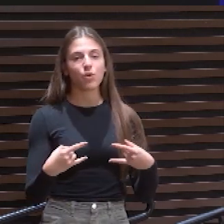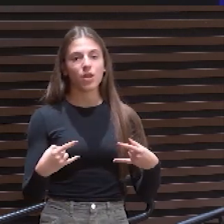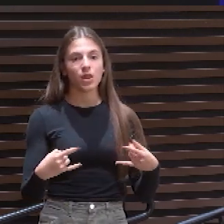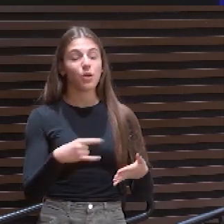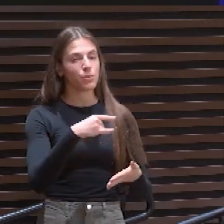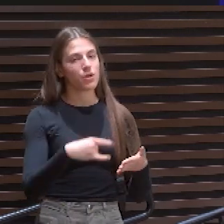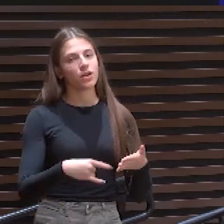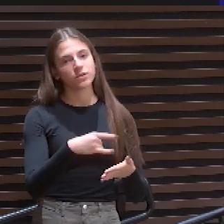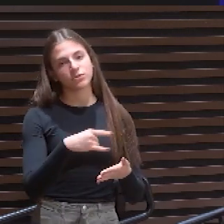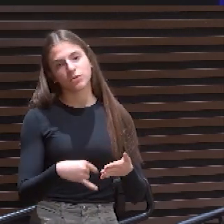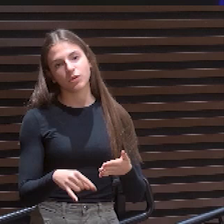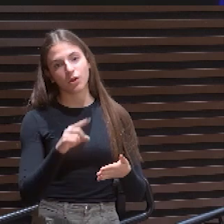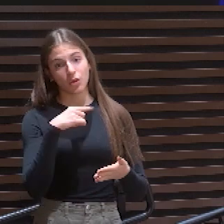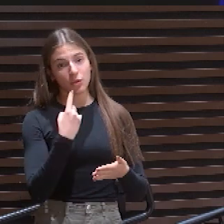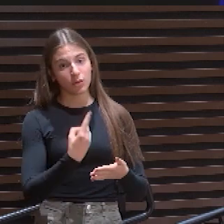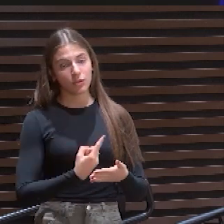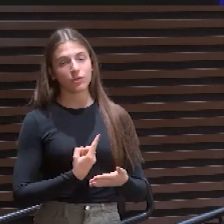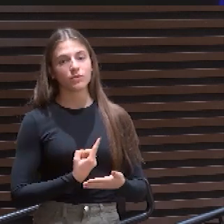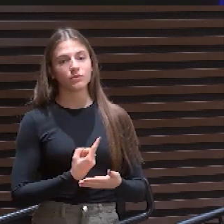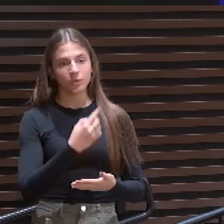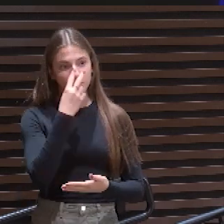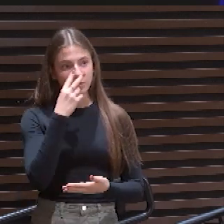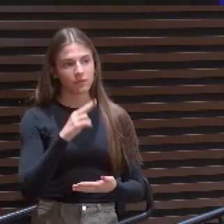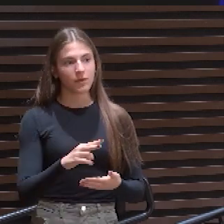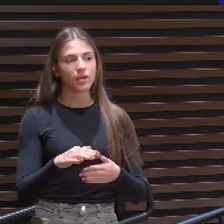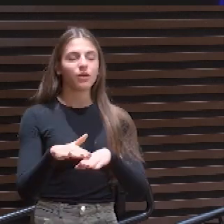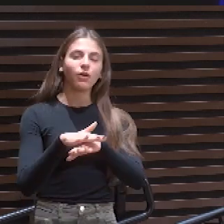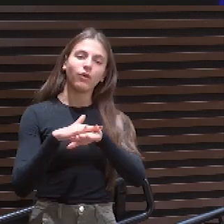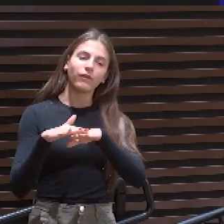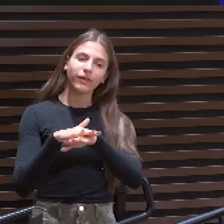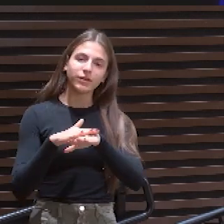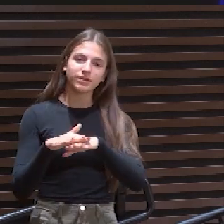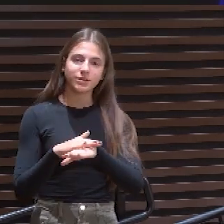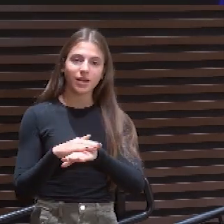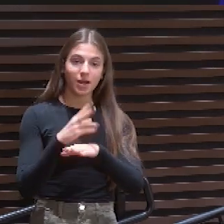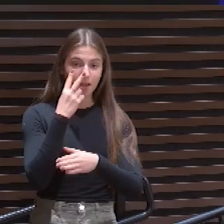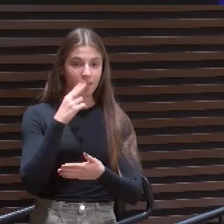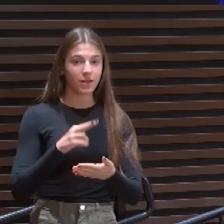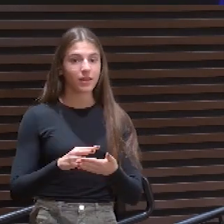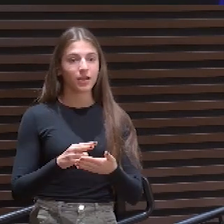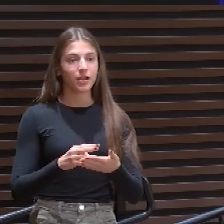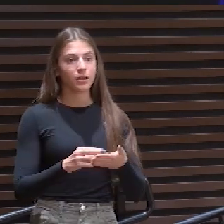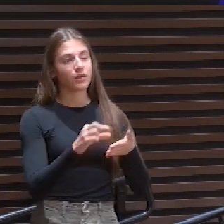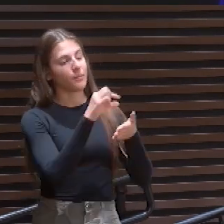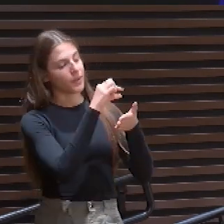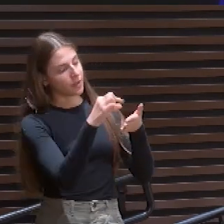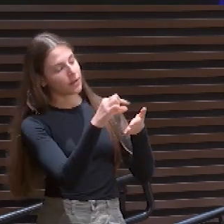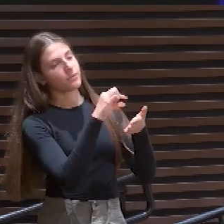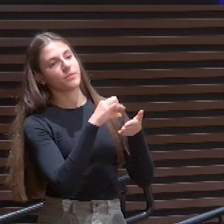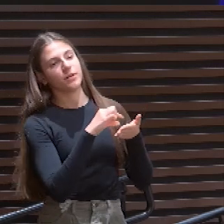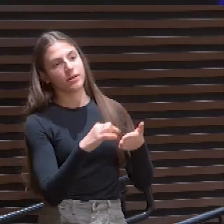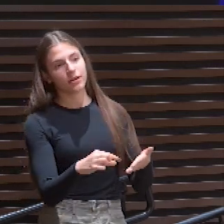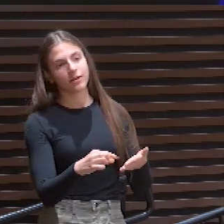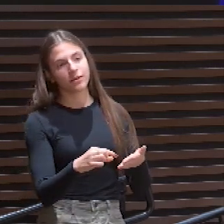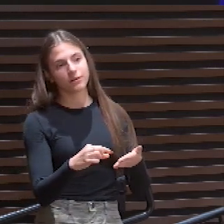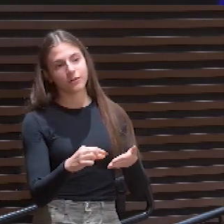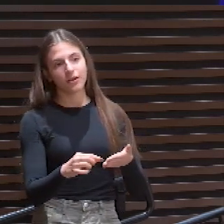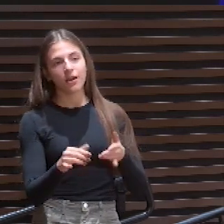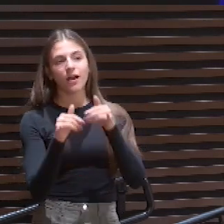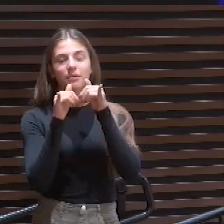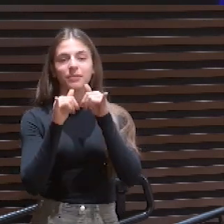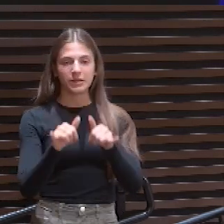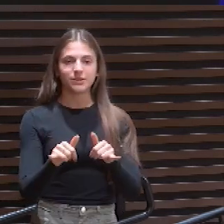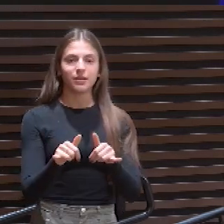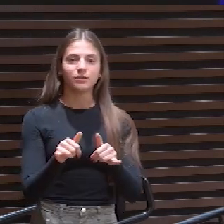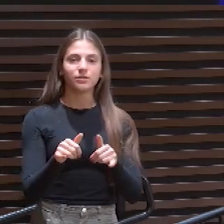vamos, conforme conversarmos e lendo parágrafo a parágrafo aí a mensagem que